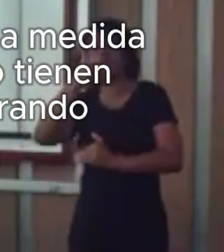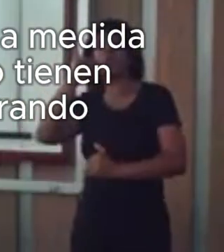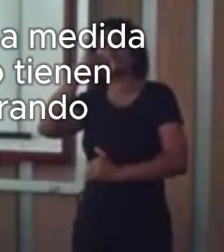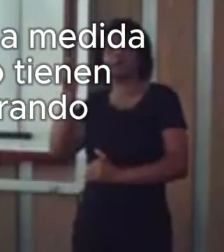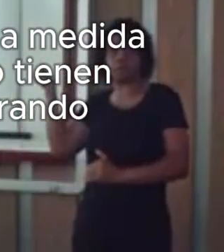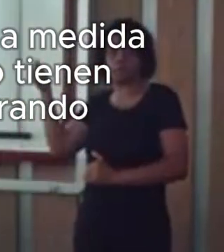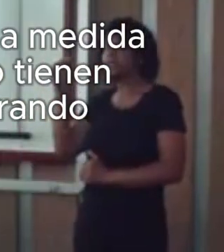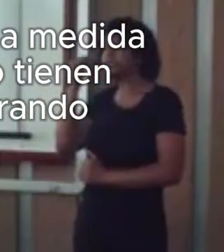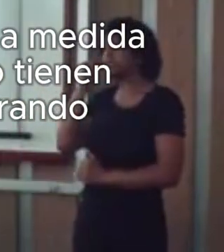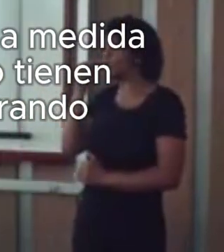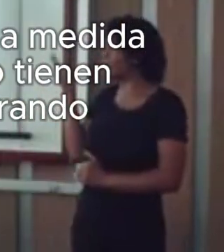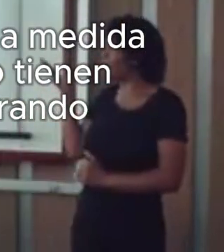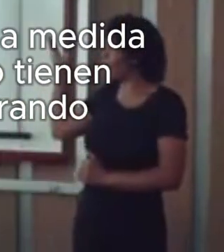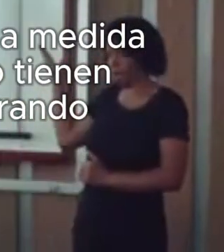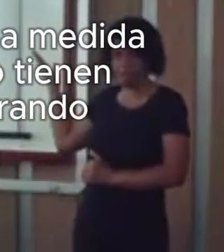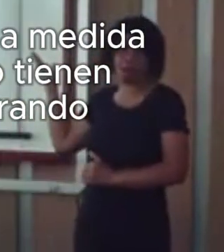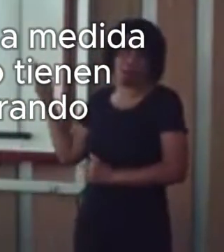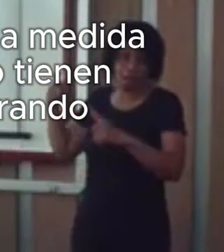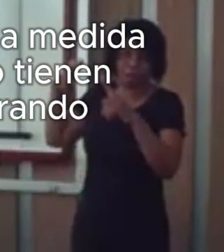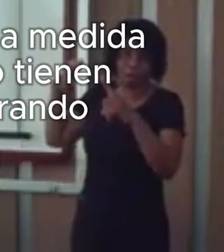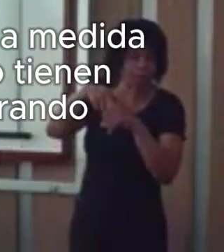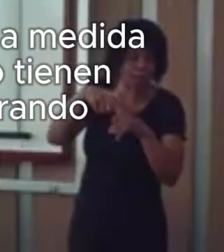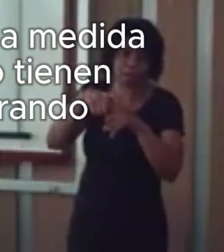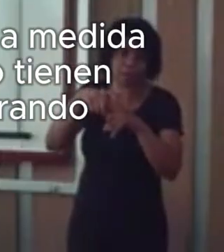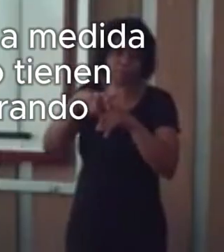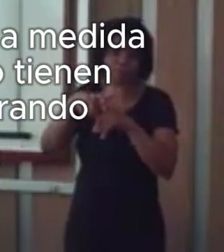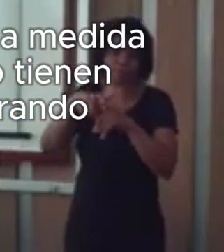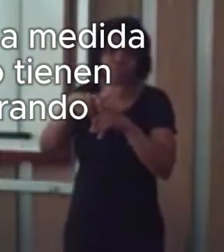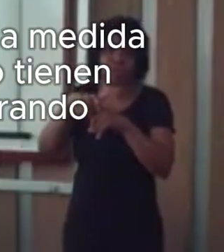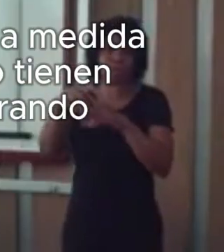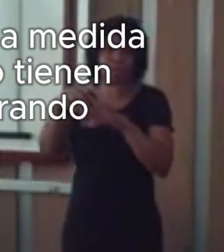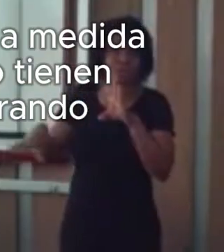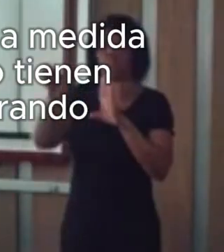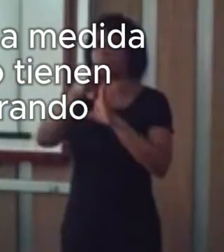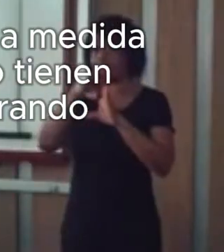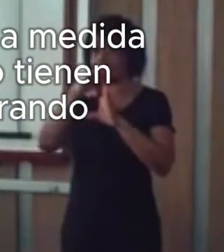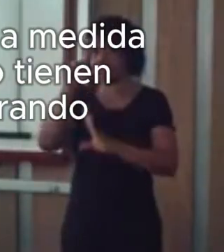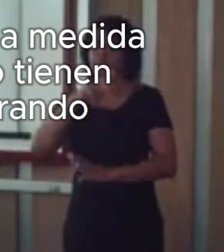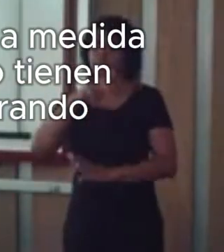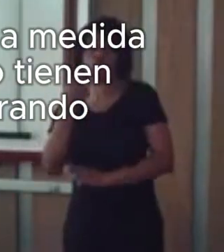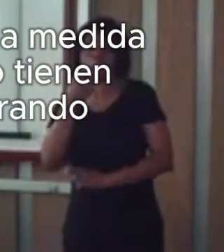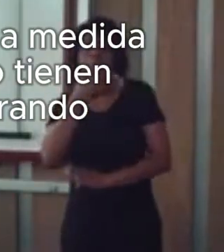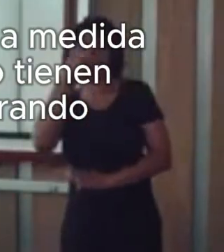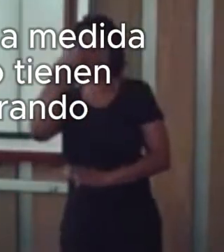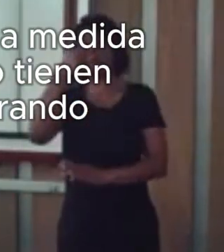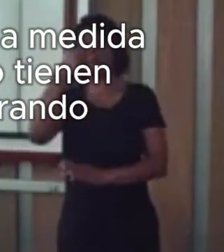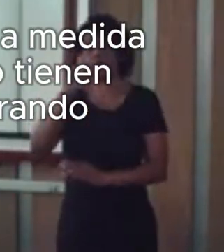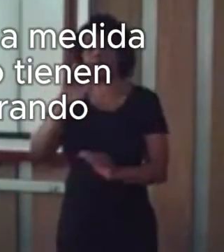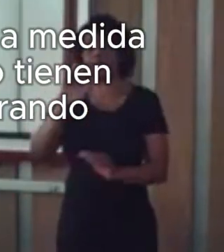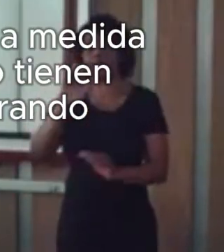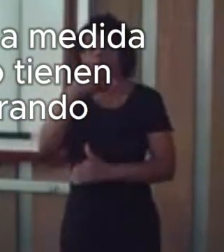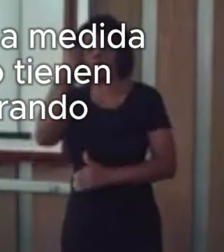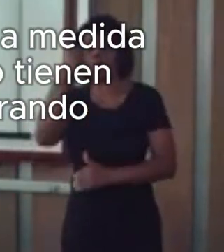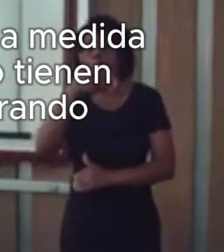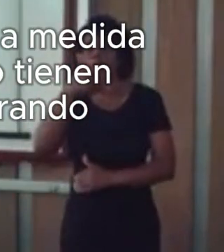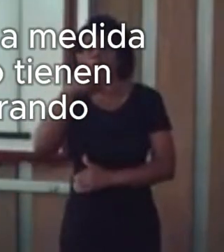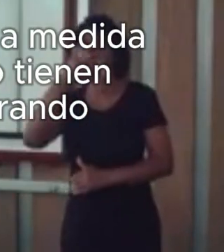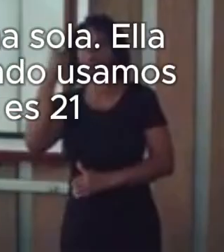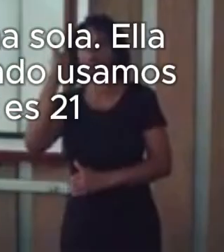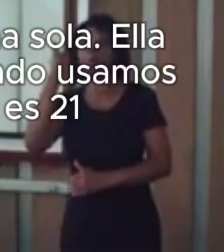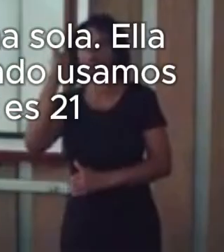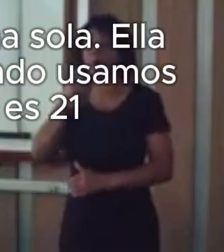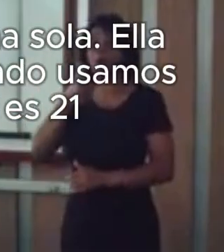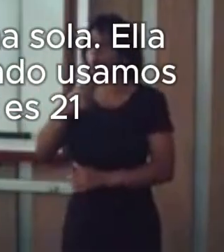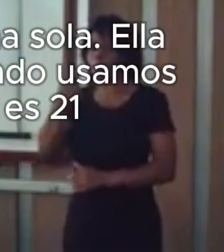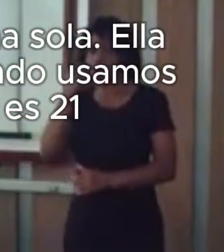aqui são ratos que têm lesões que não são completas, então ele tem uma melhora. Então, eles vão melhorando. Quem melhora com